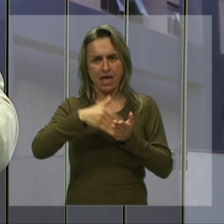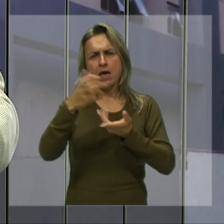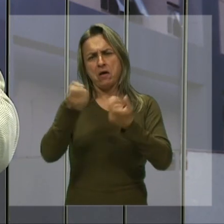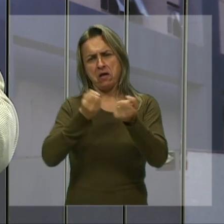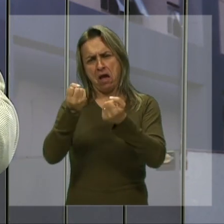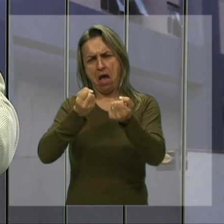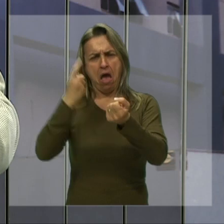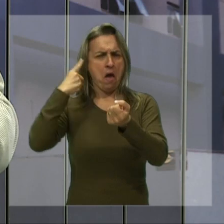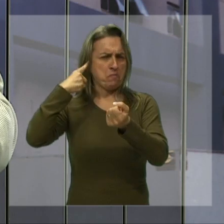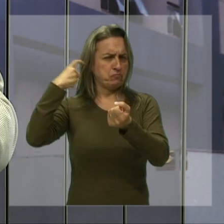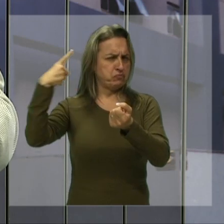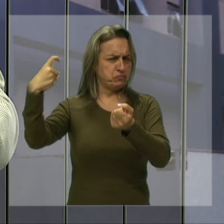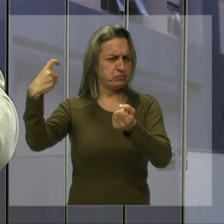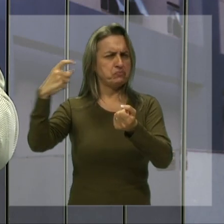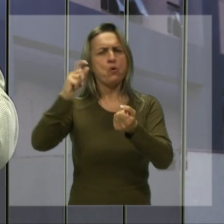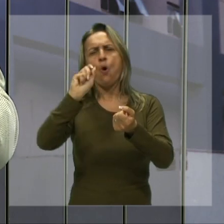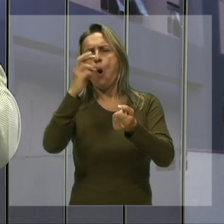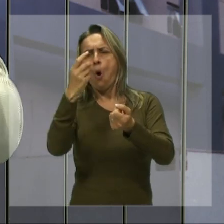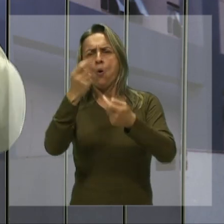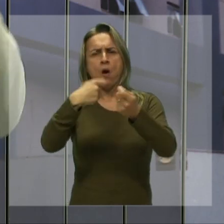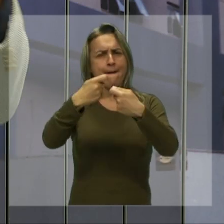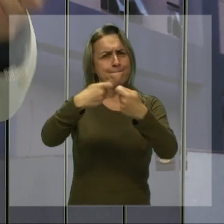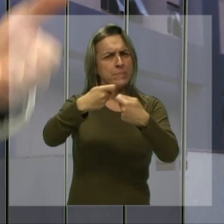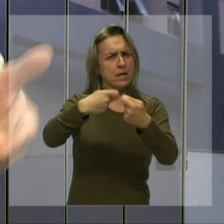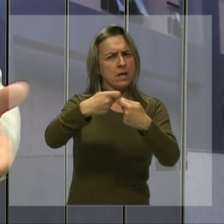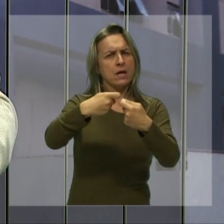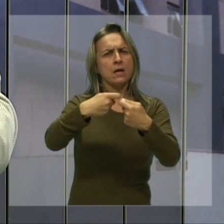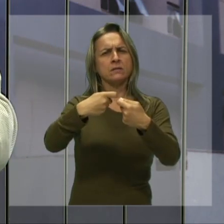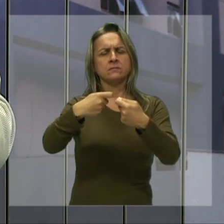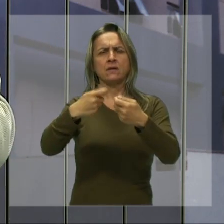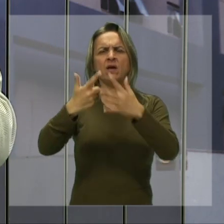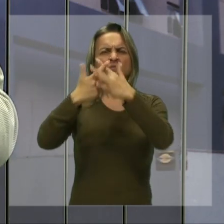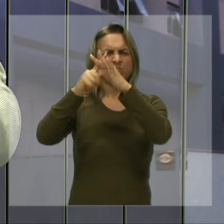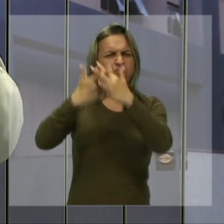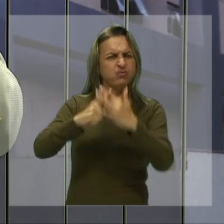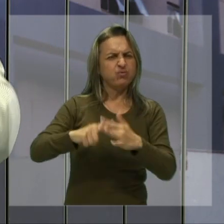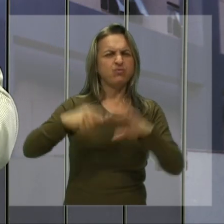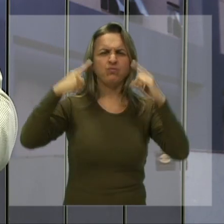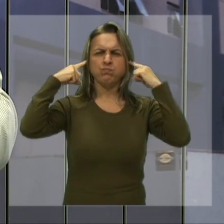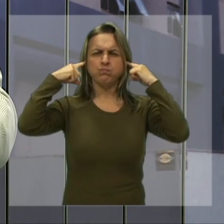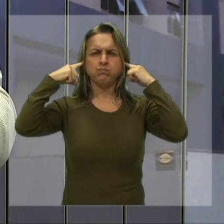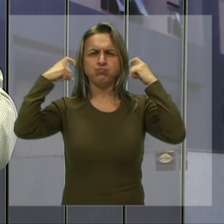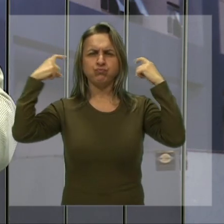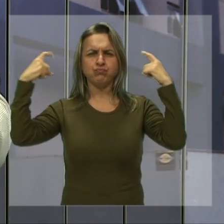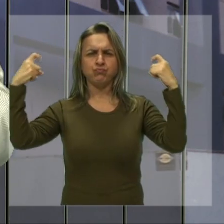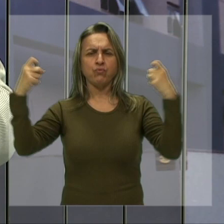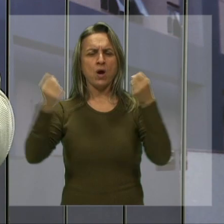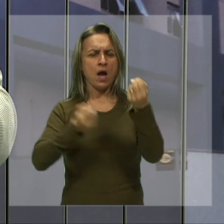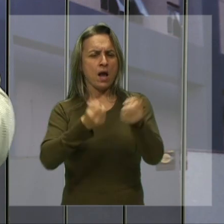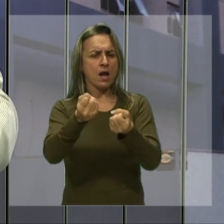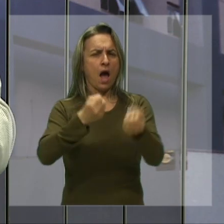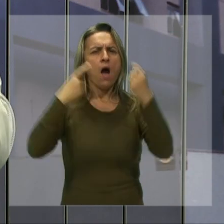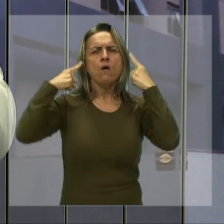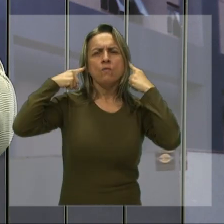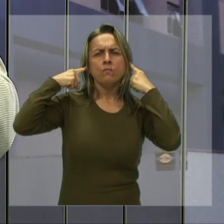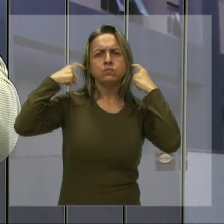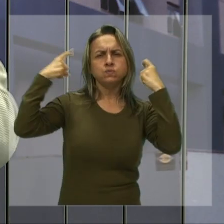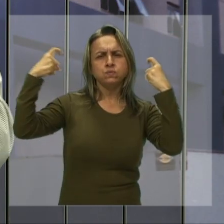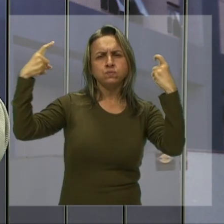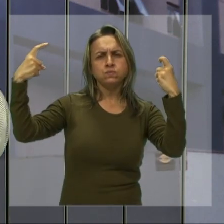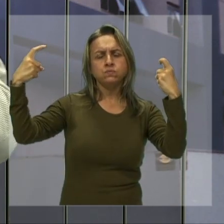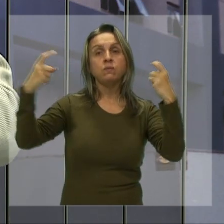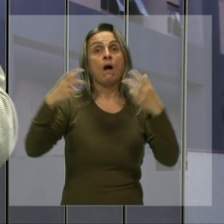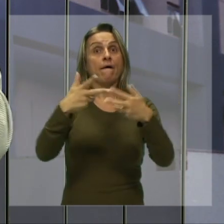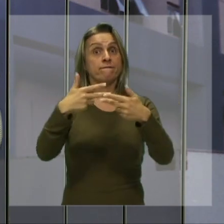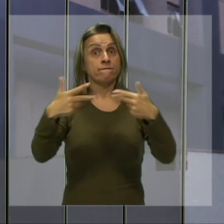carro, uma fábrica no local inadequado, uma máquina barulhenta, um carro, o som no carro, na rua. Então, são